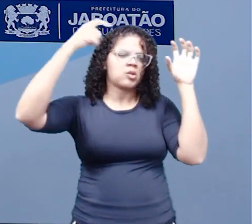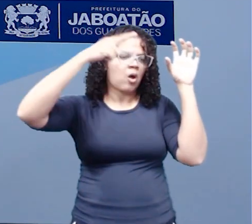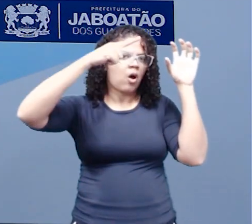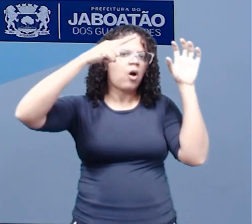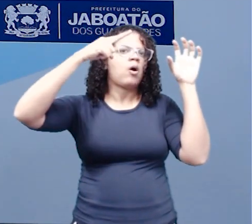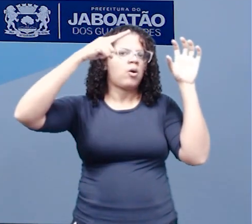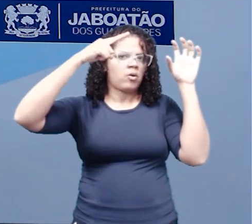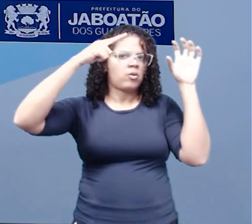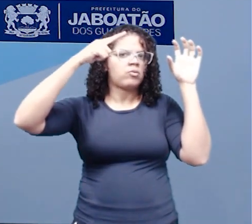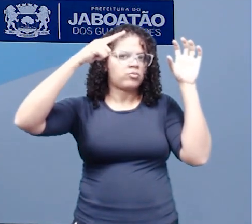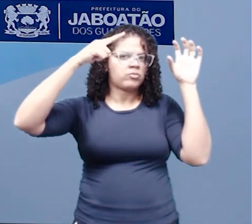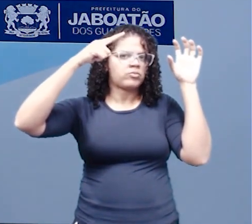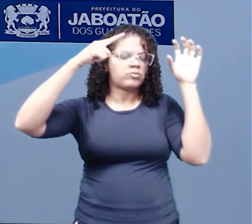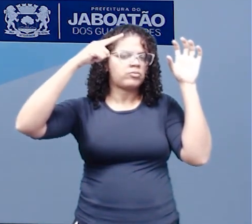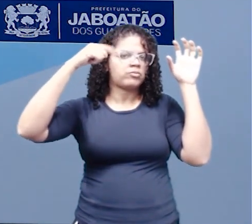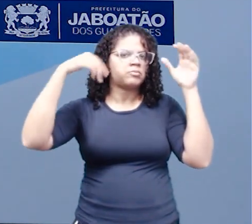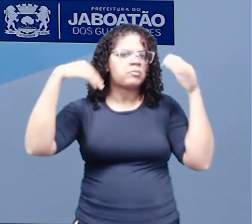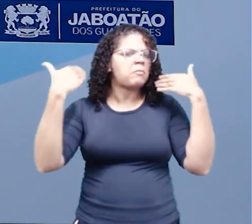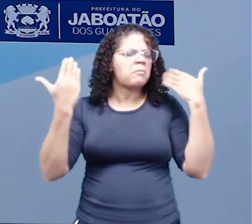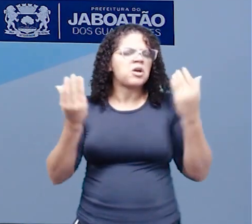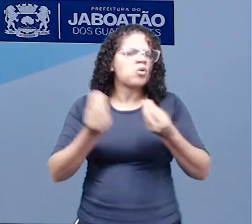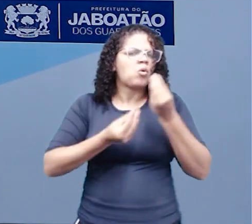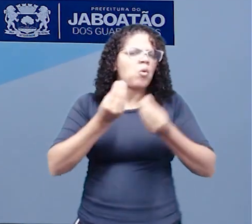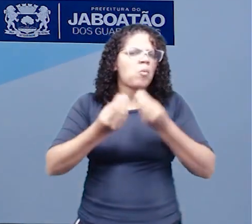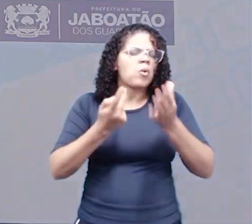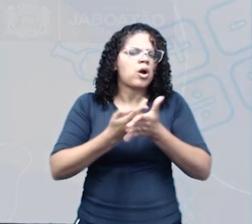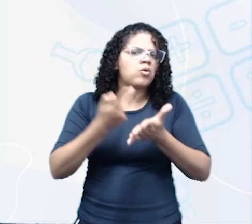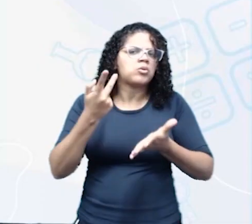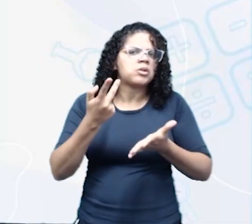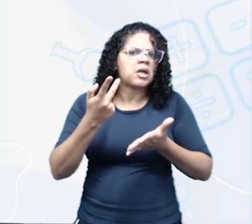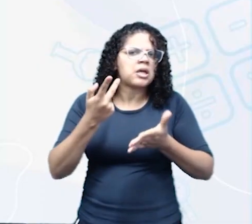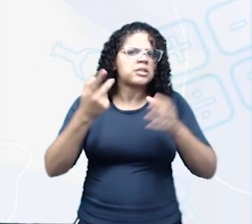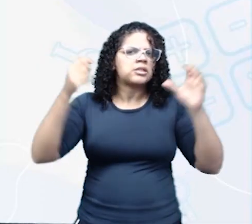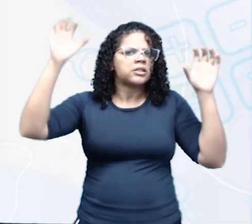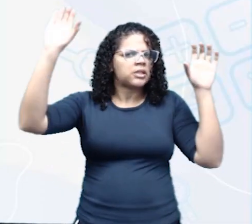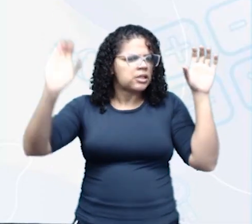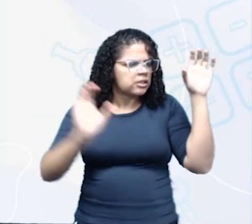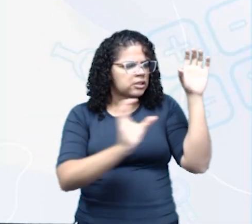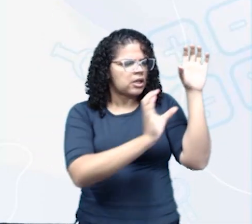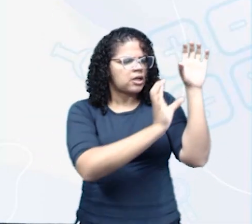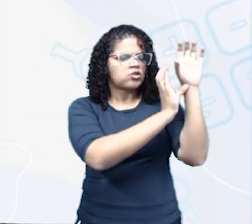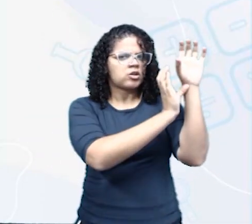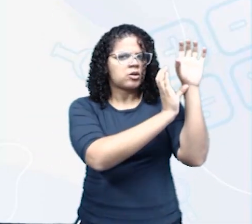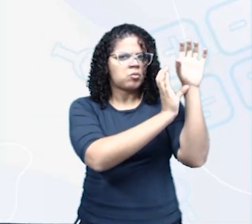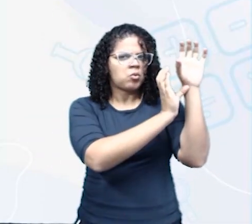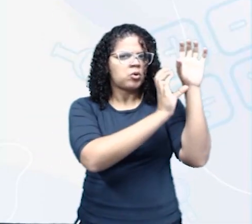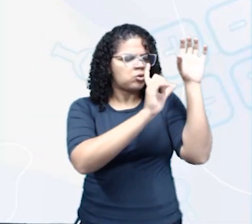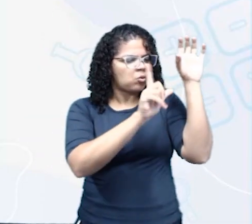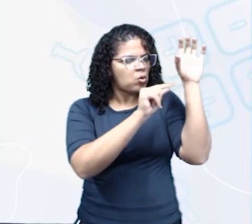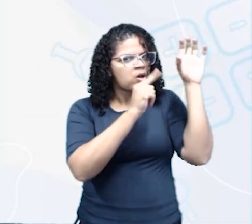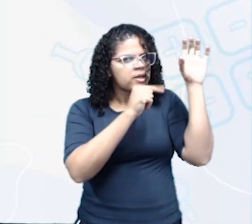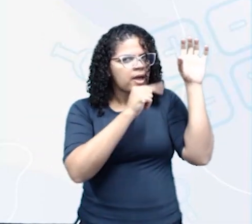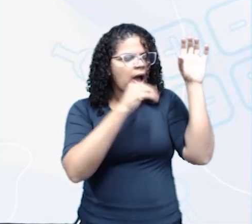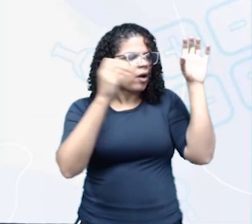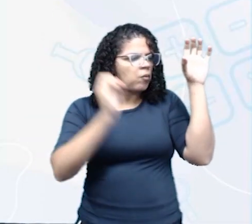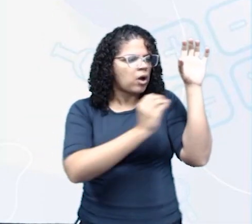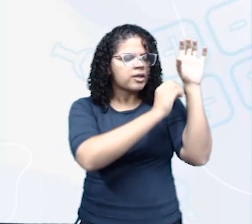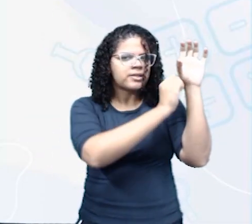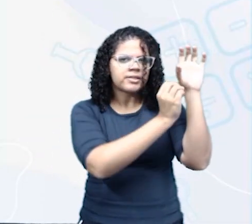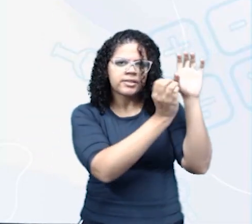aconteça. Beleza. Mas como é que acontece de entrar gás carbônico e água e sair